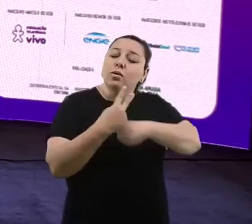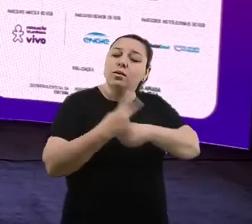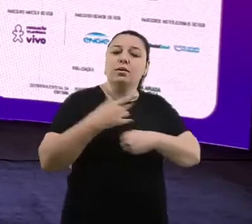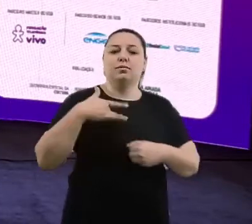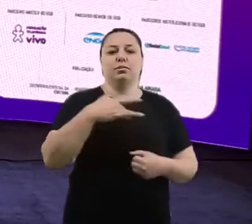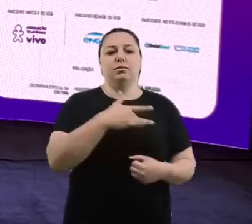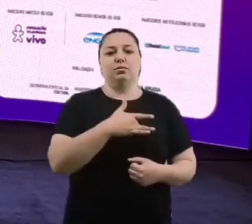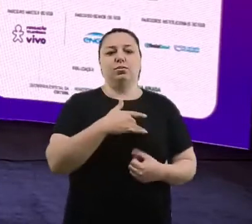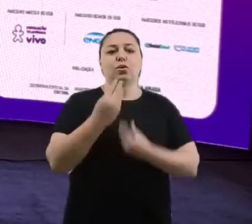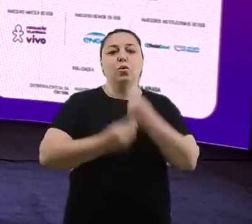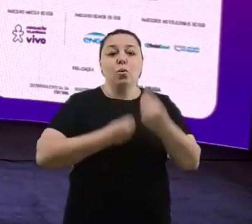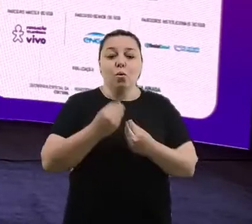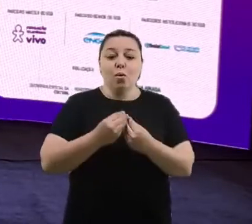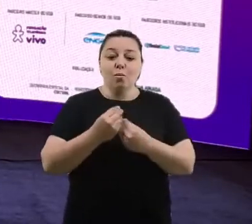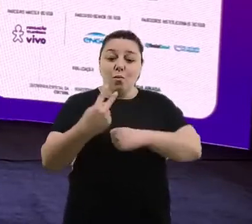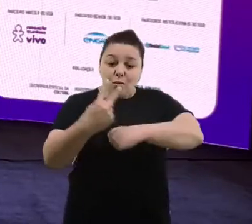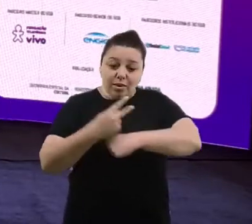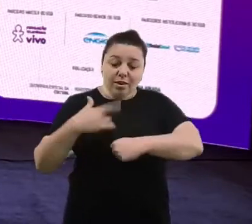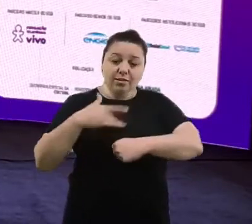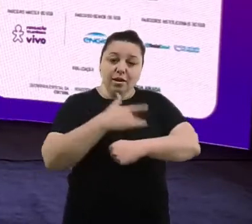coletivas e individuais.